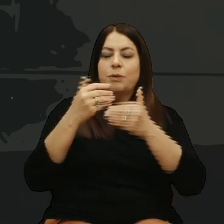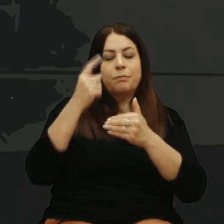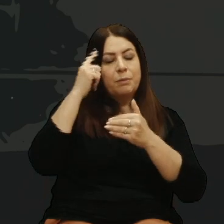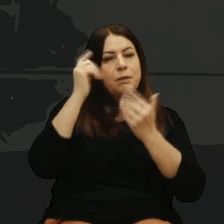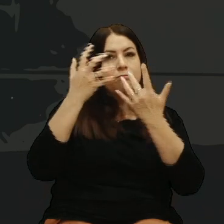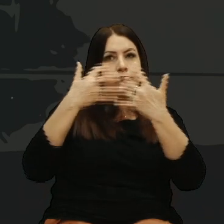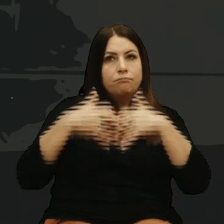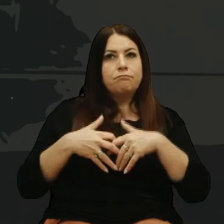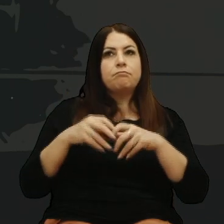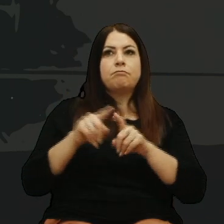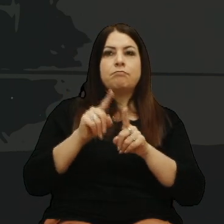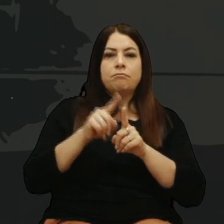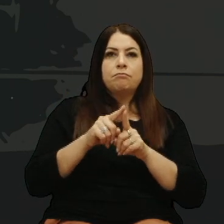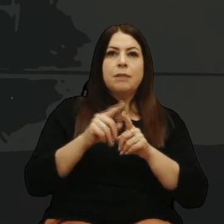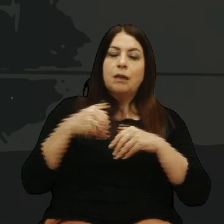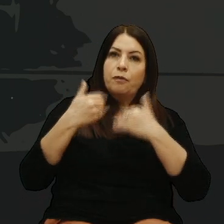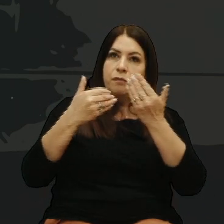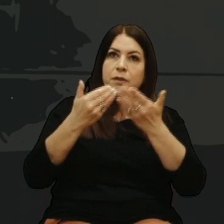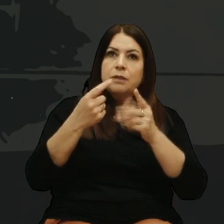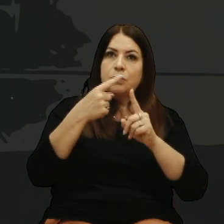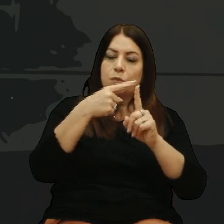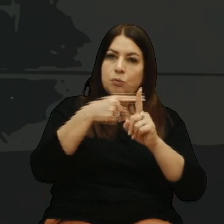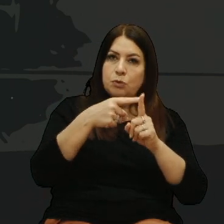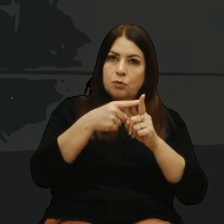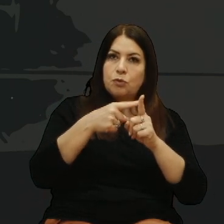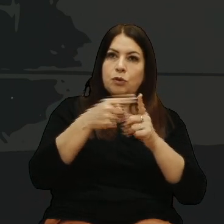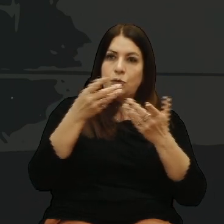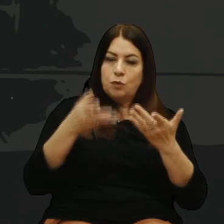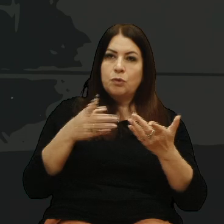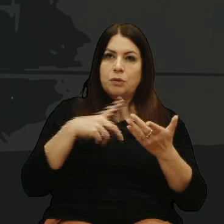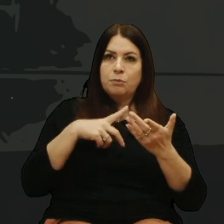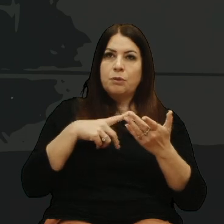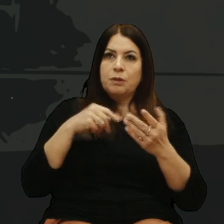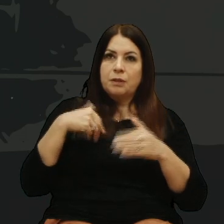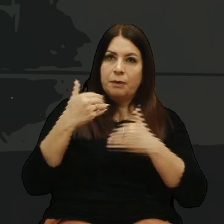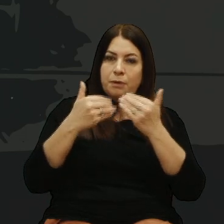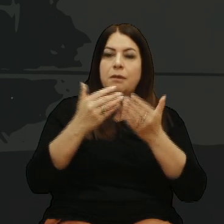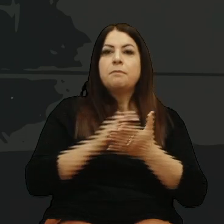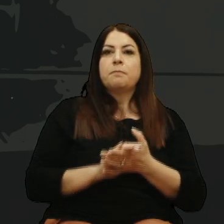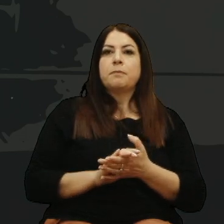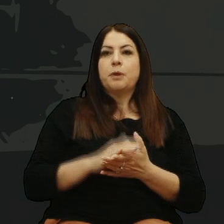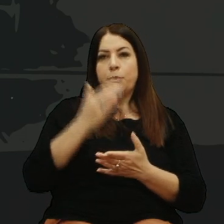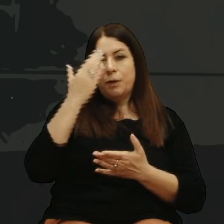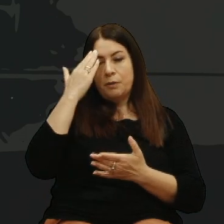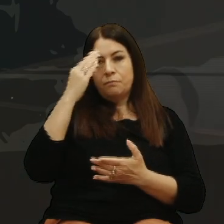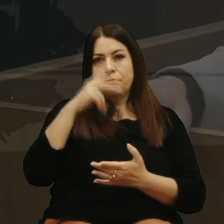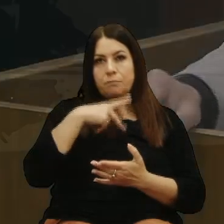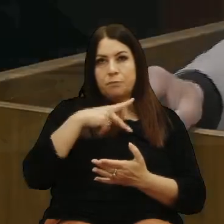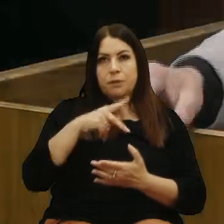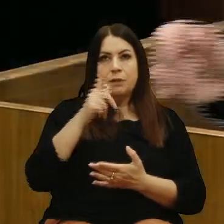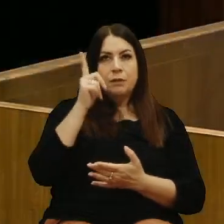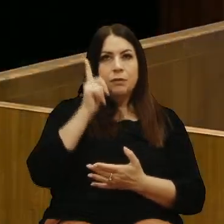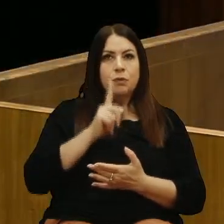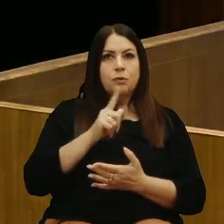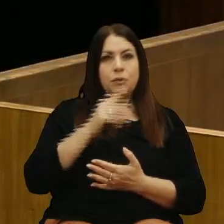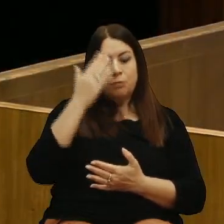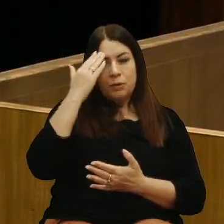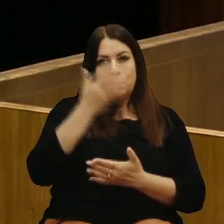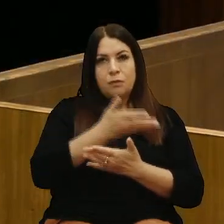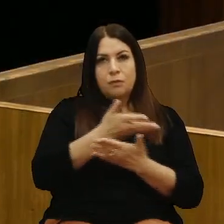que nós temos que ter avanços positivos e agora estamos nessa caminhada. Obrigado, presidente Lucas.